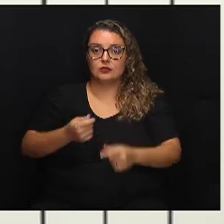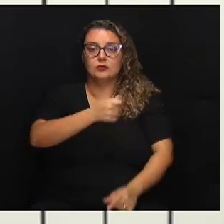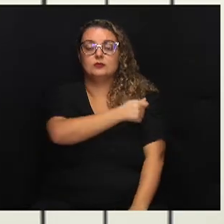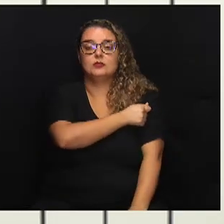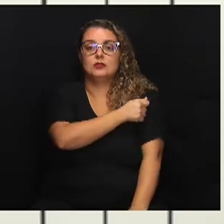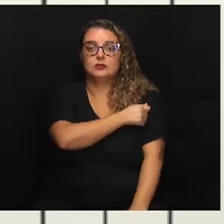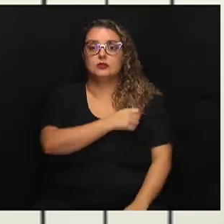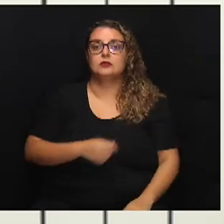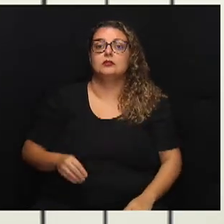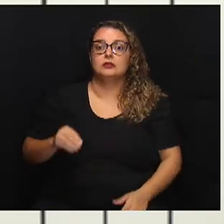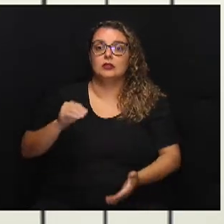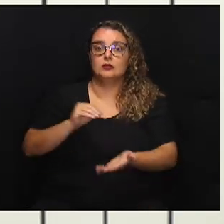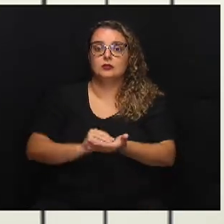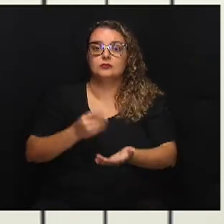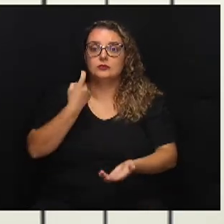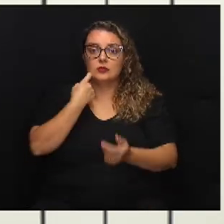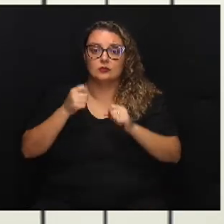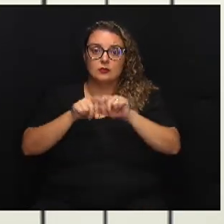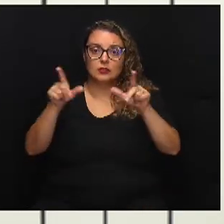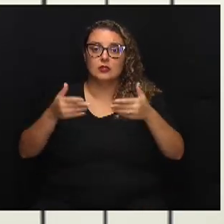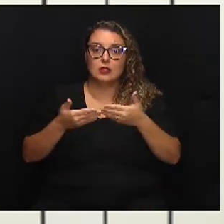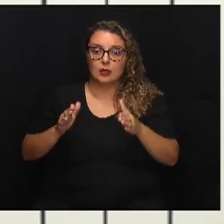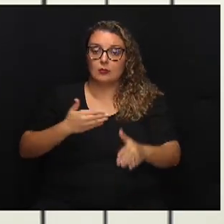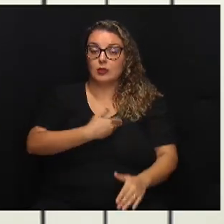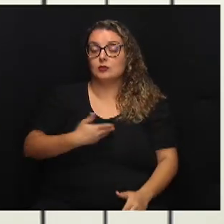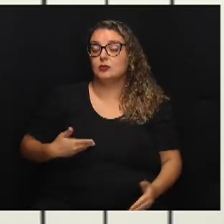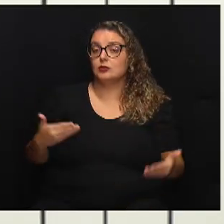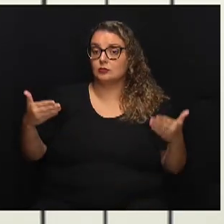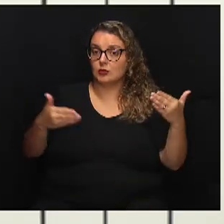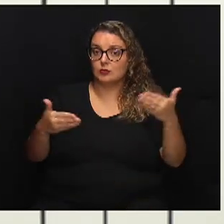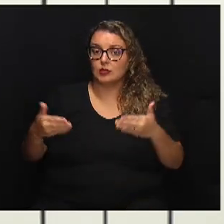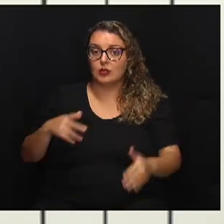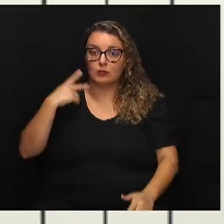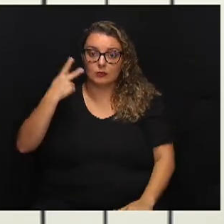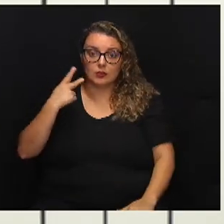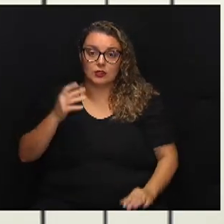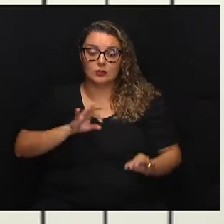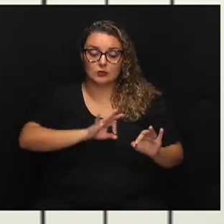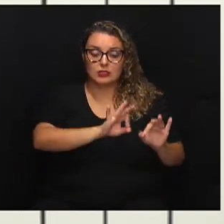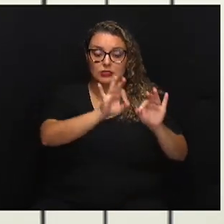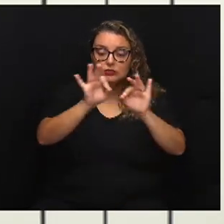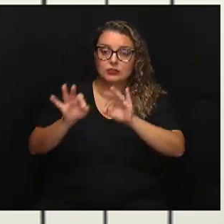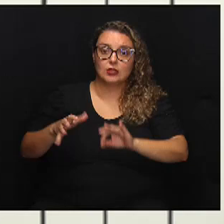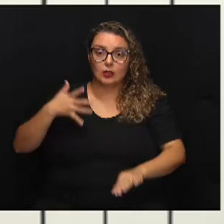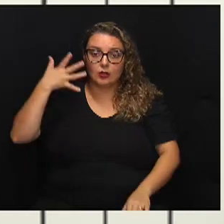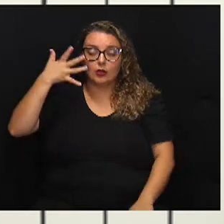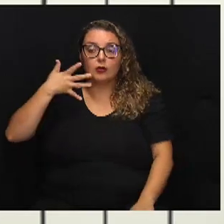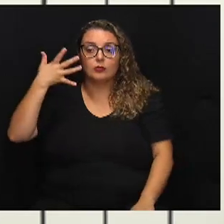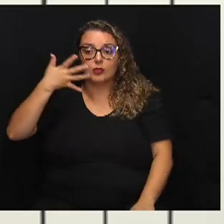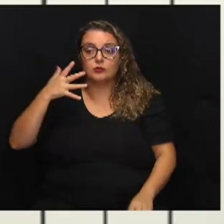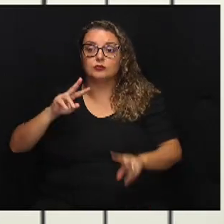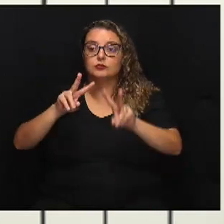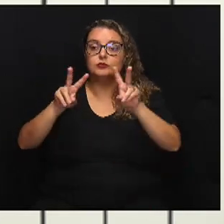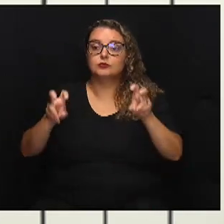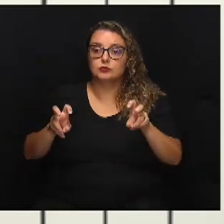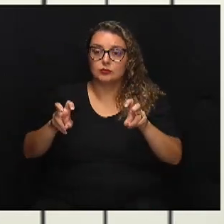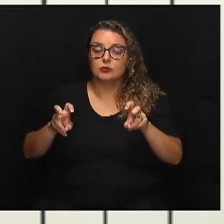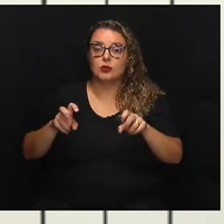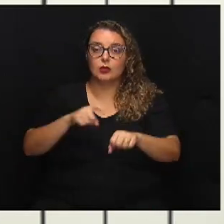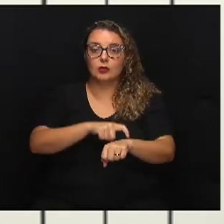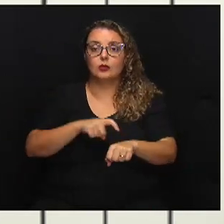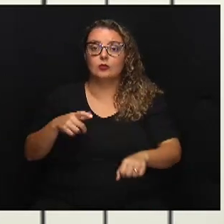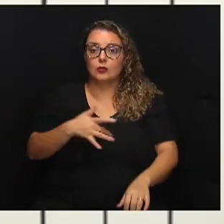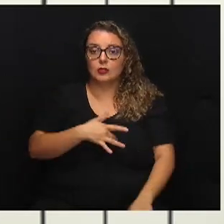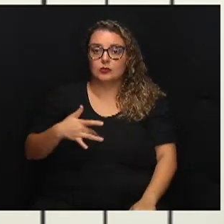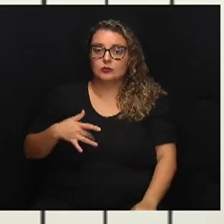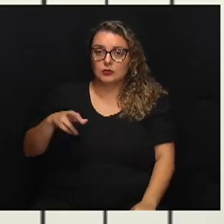última sexta-feira e aberto ao público, os parlamentares puderam acompanhar uma palestra sobre o cenário da saúde